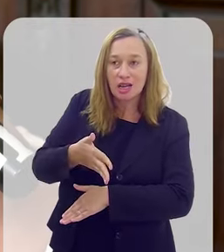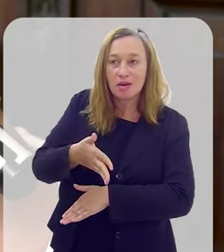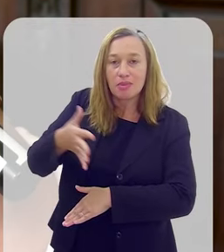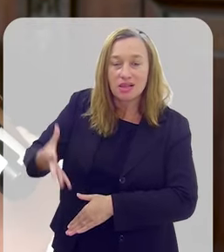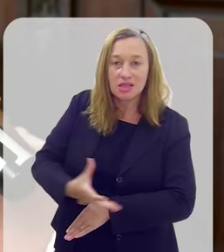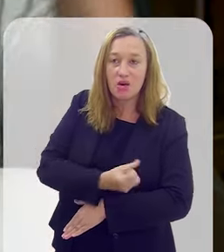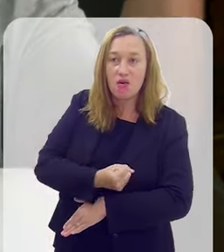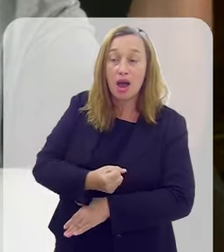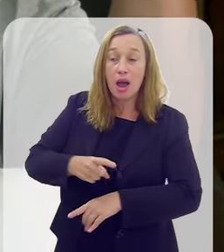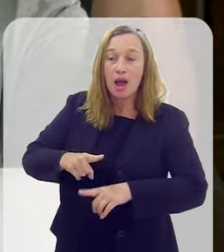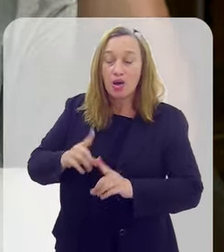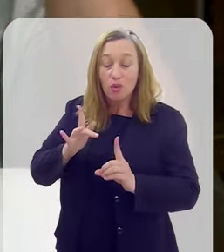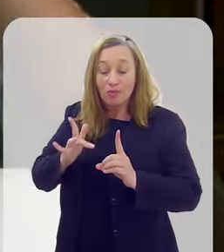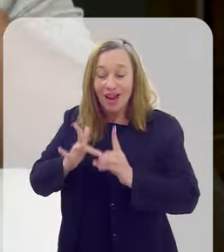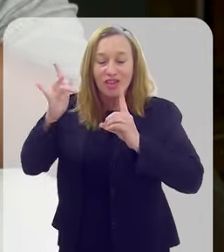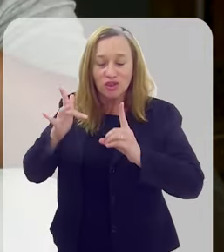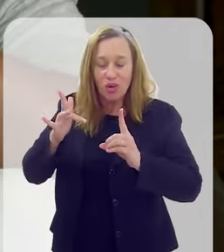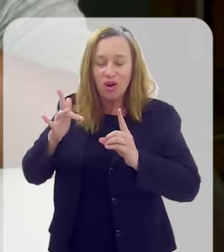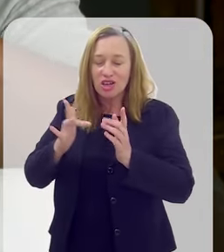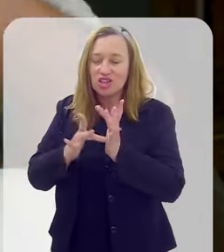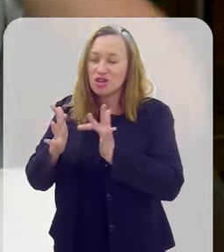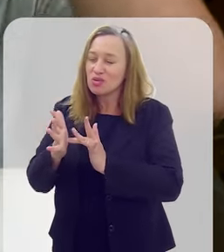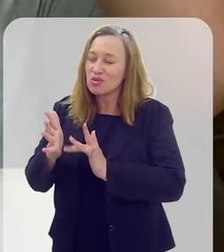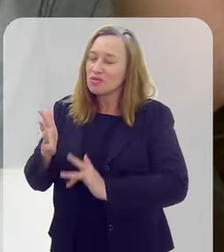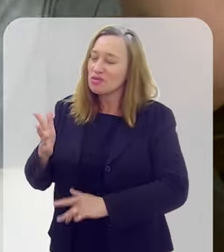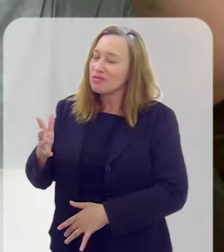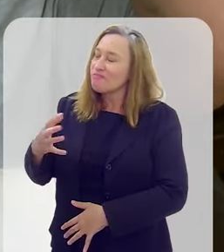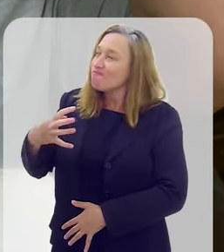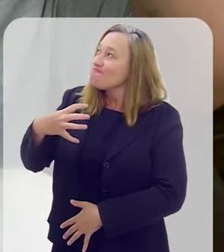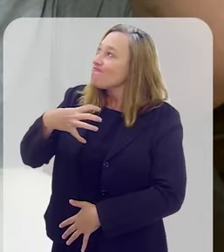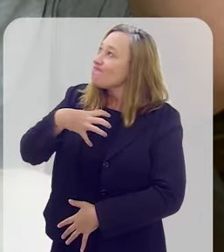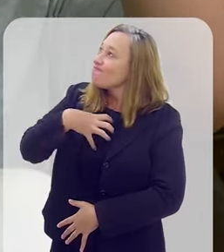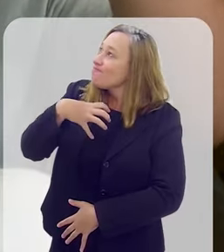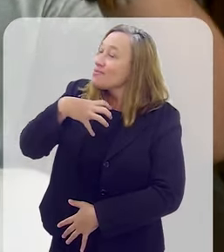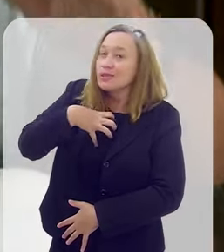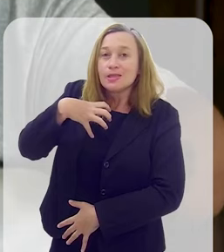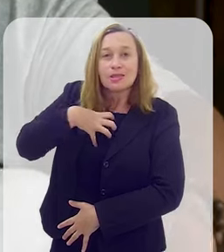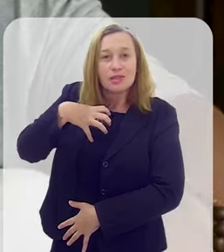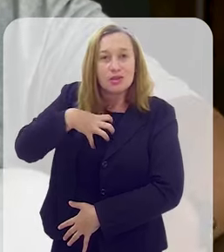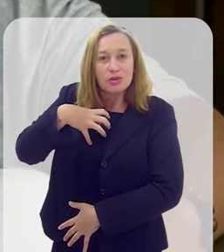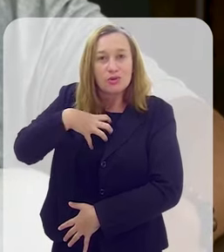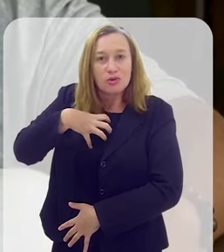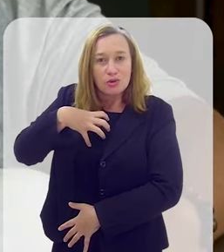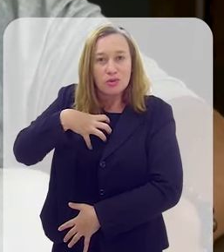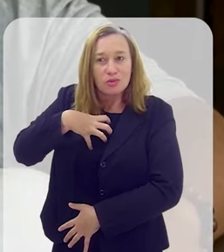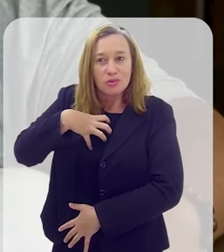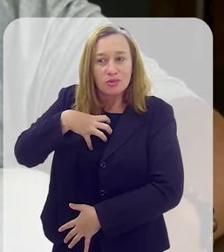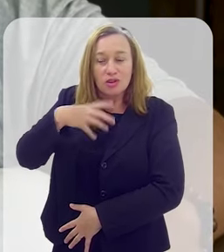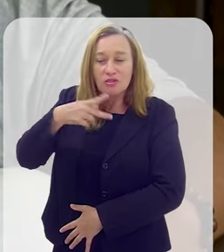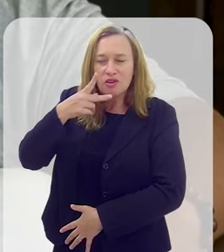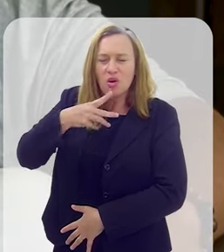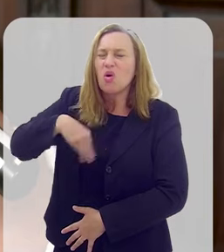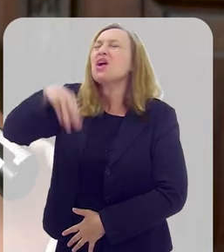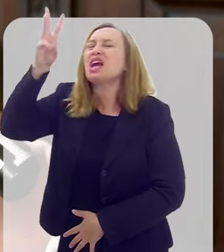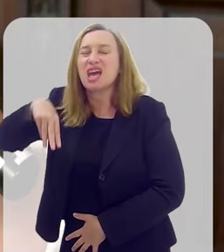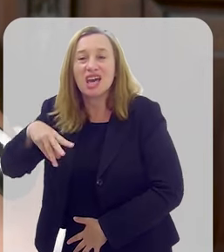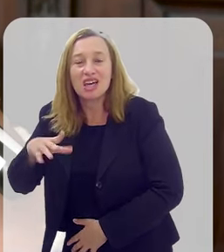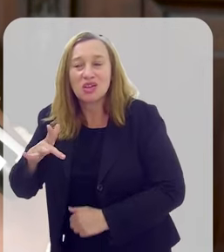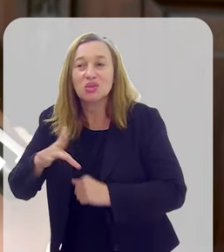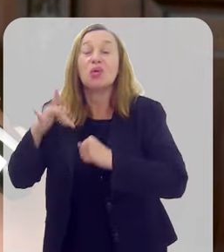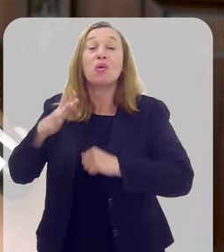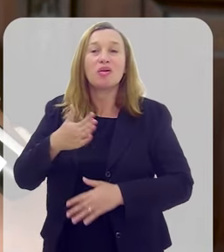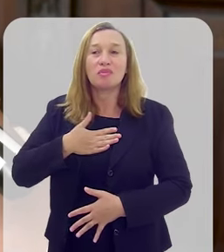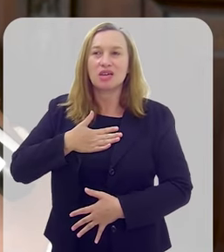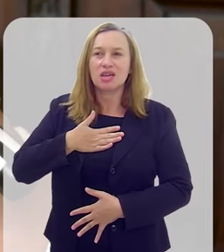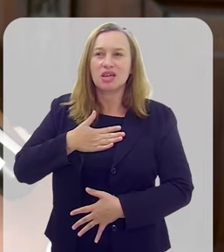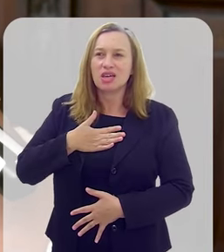então ela toca e Jesus diz opa opa alguém me tocou glória a Deus e os discípulos ainda